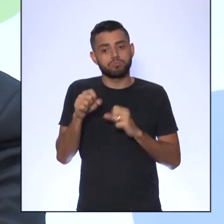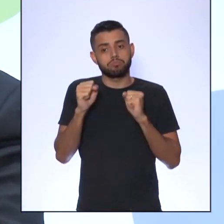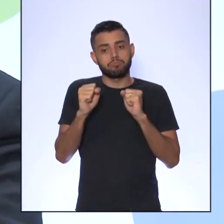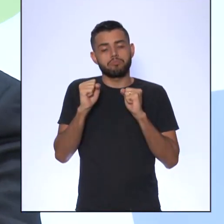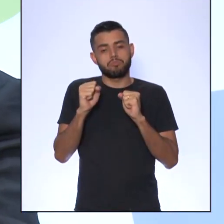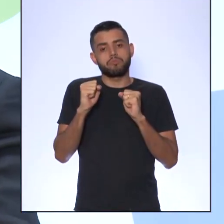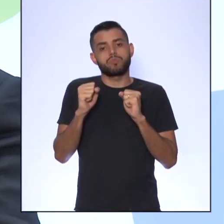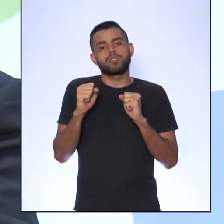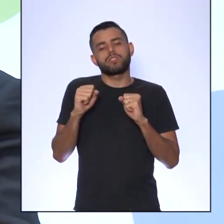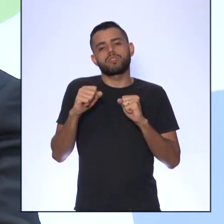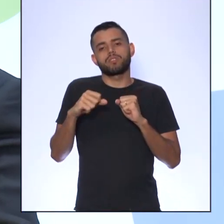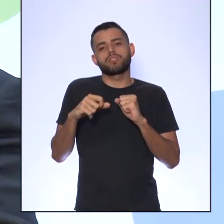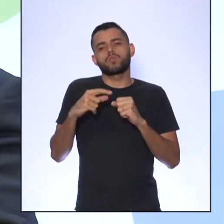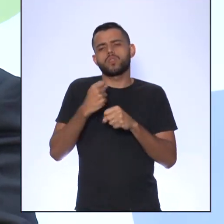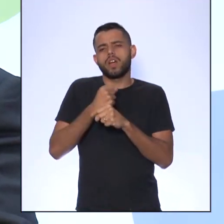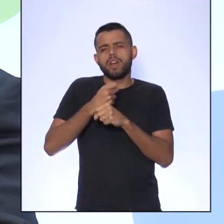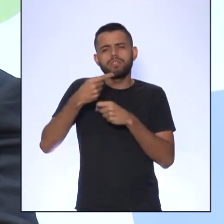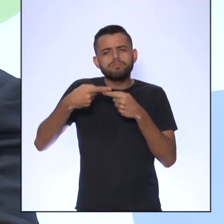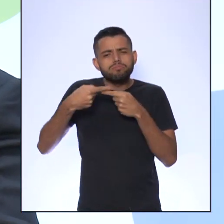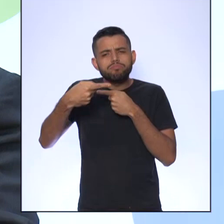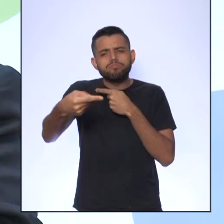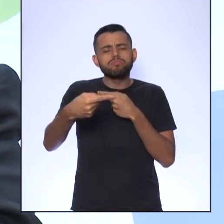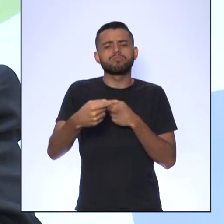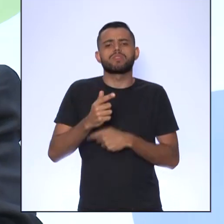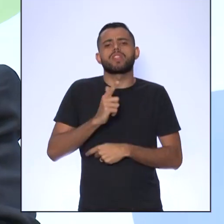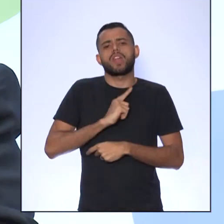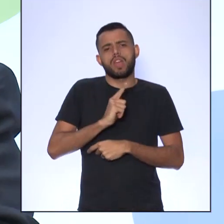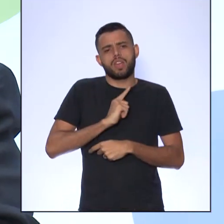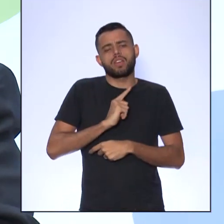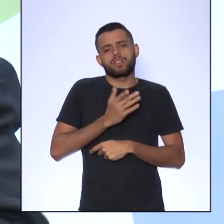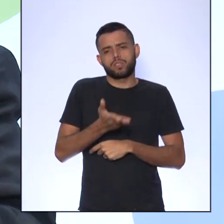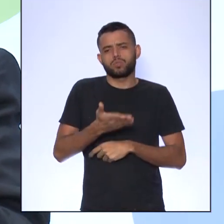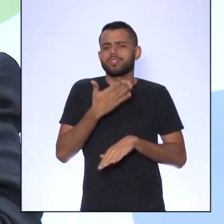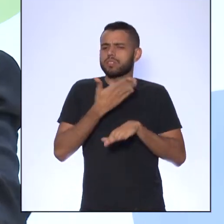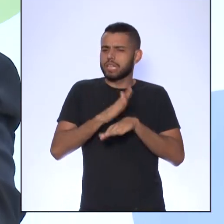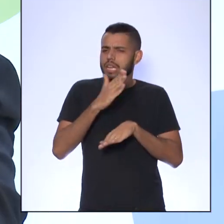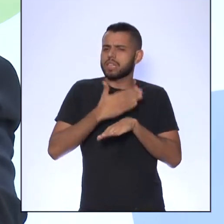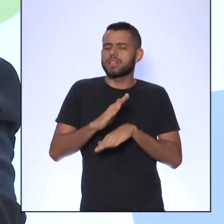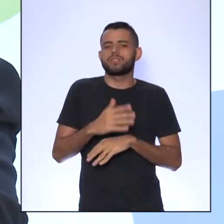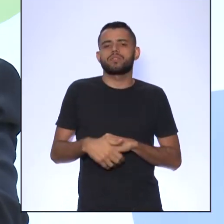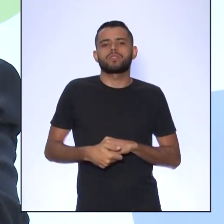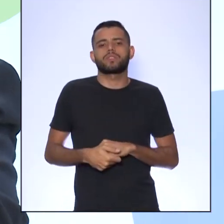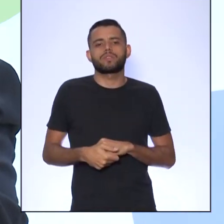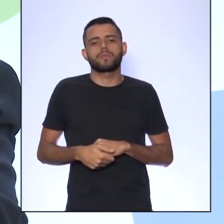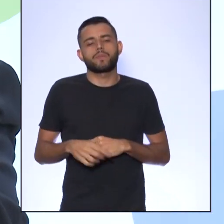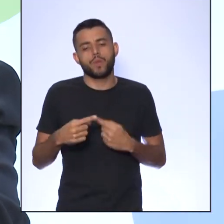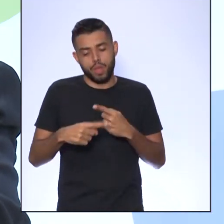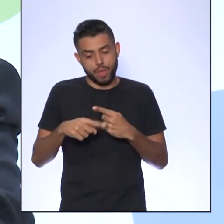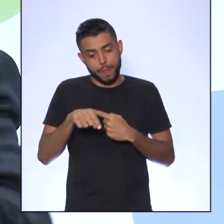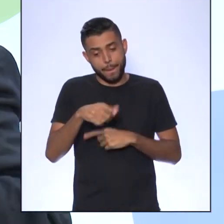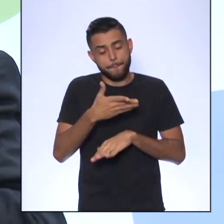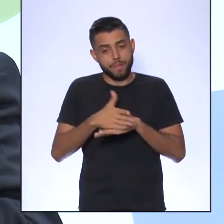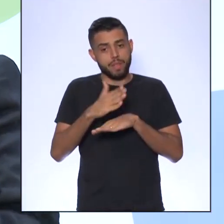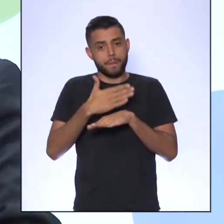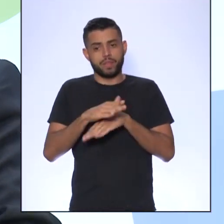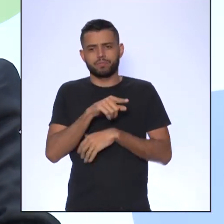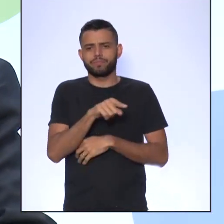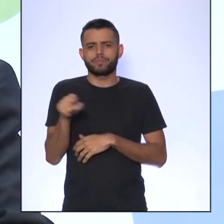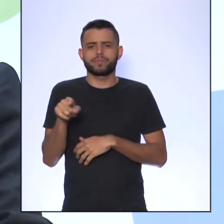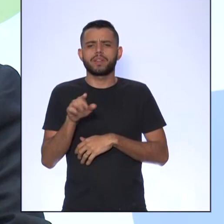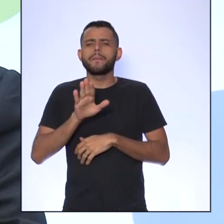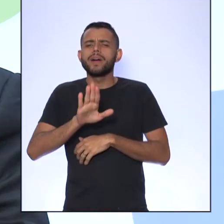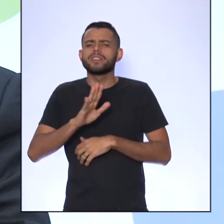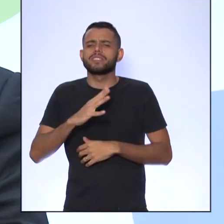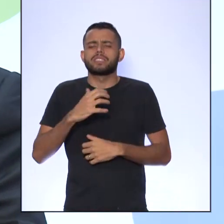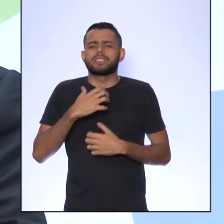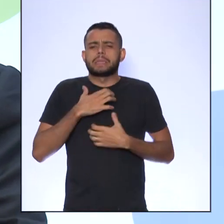muito provável que nos próximos anos a gente tenha, e aí você já está treinando, porque aí é um treinamento para você. Mas se você não tem